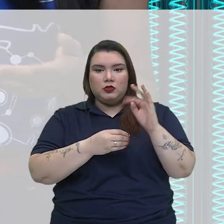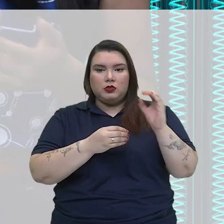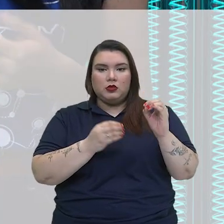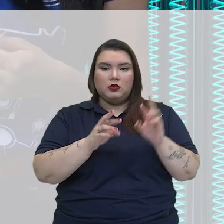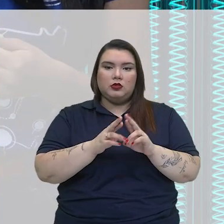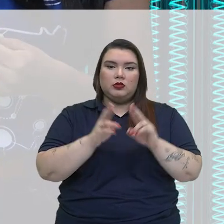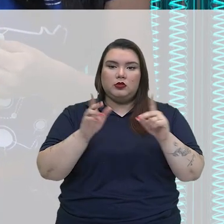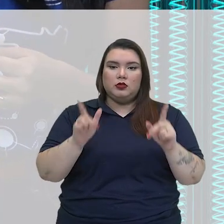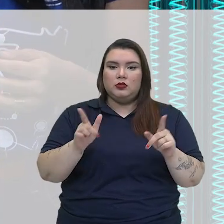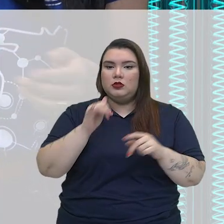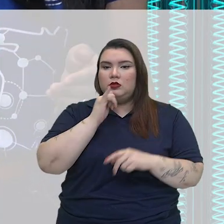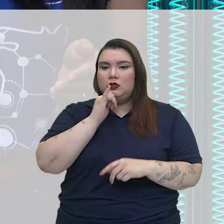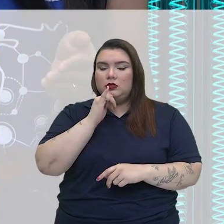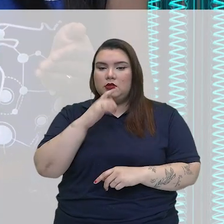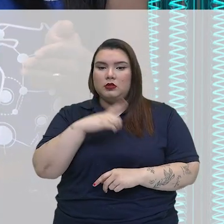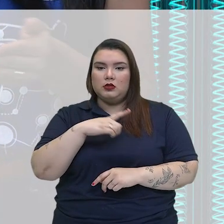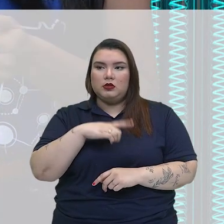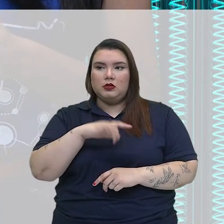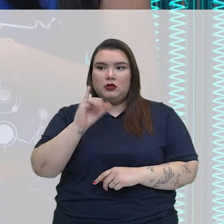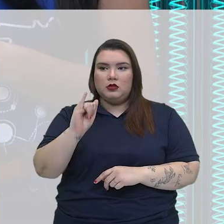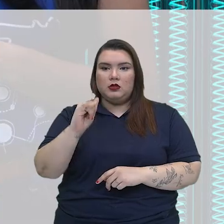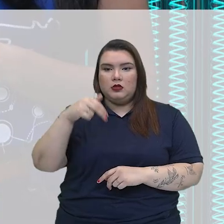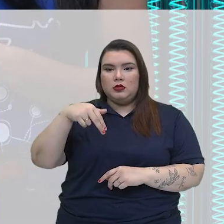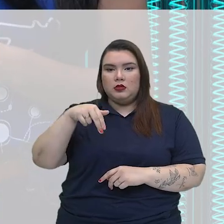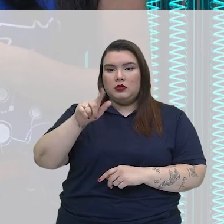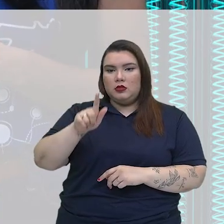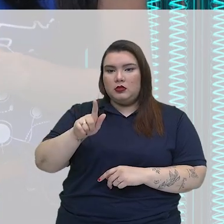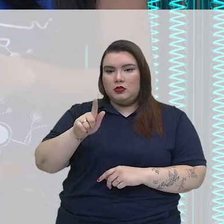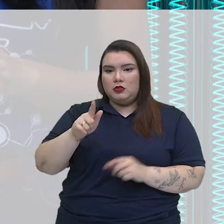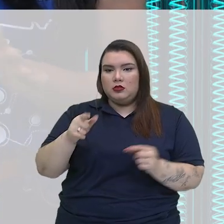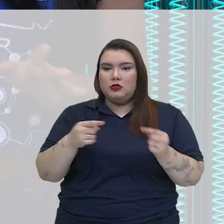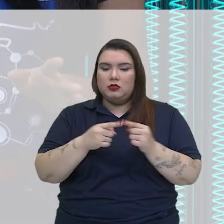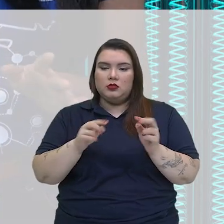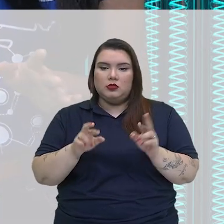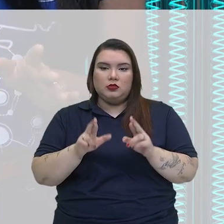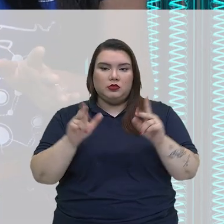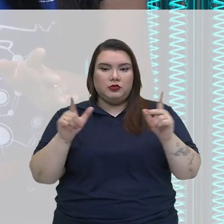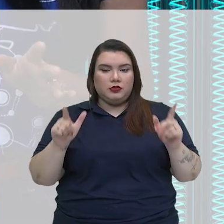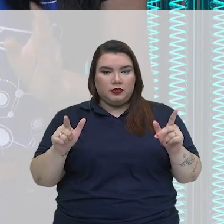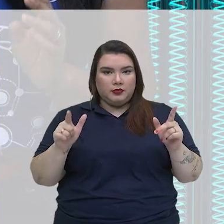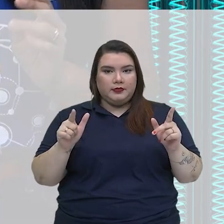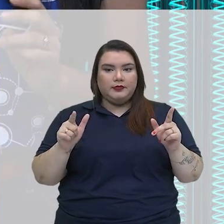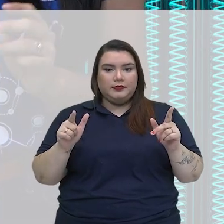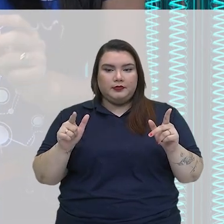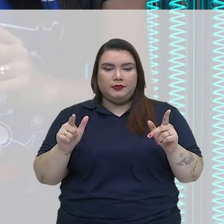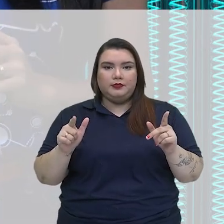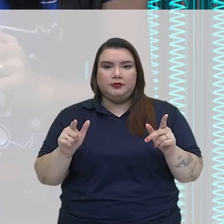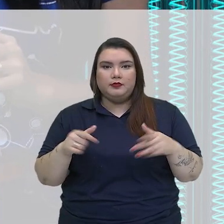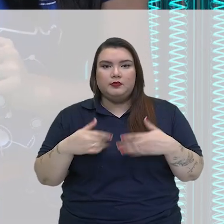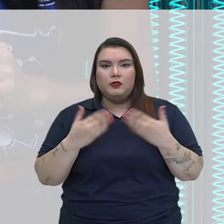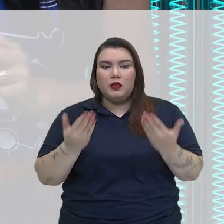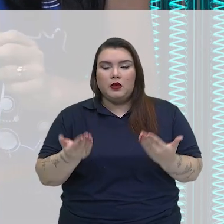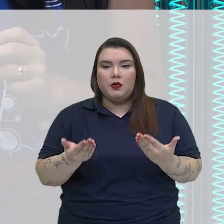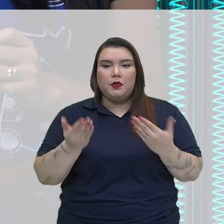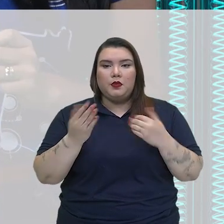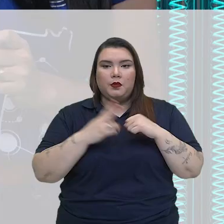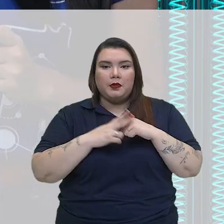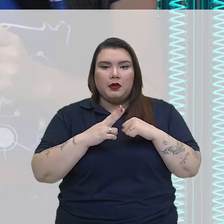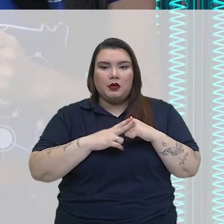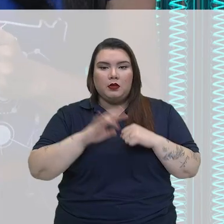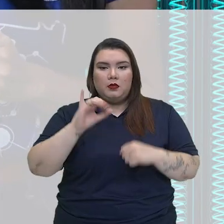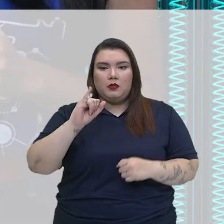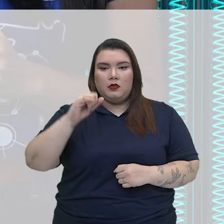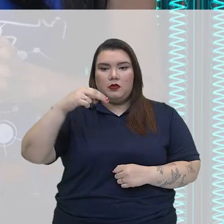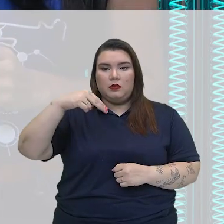por exemplo, quando tem o ing, jumping, pulando, aí já não está mais no infinitivo. Então, no infinitivo, o